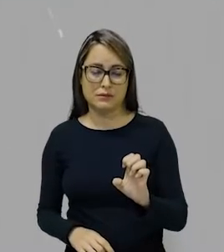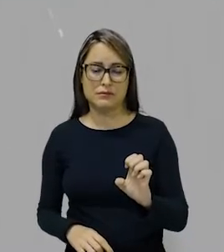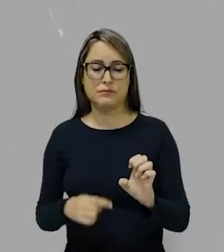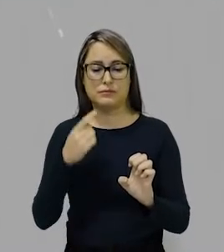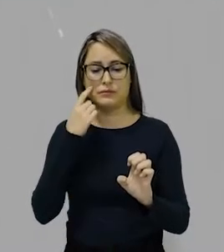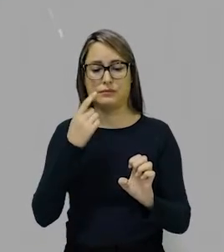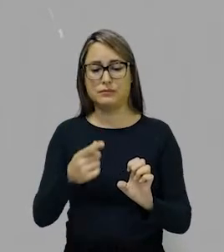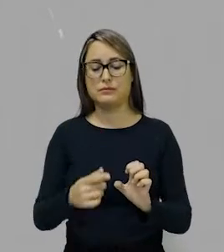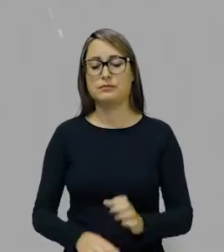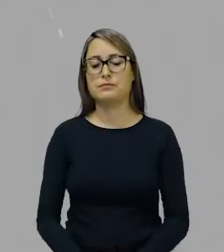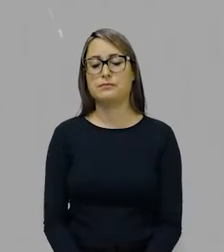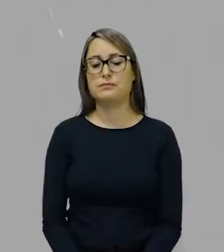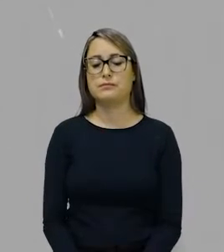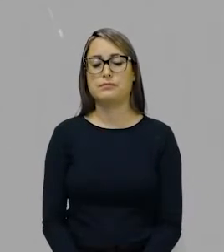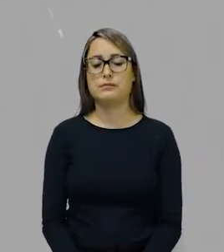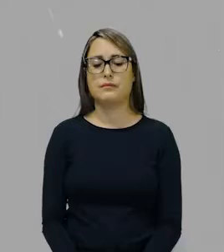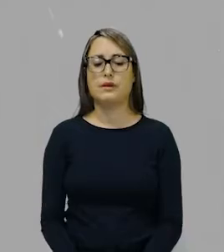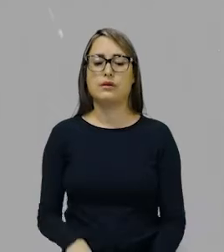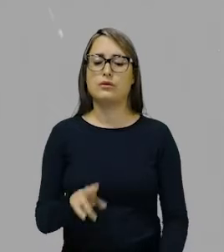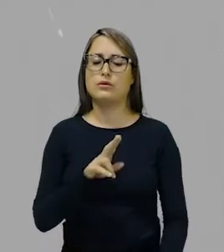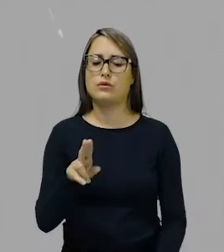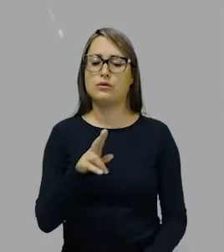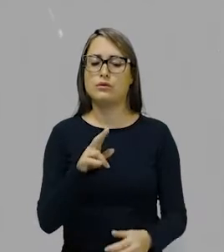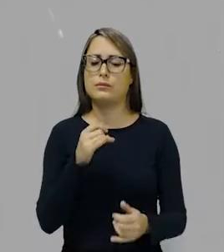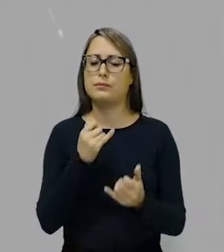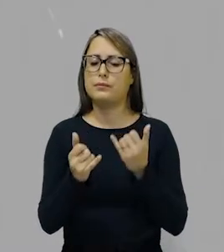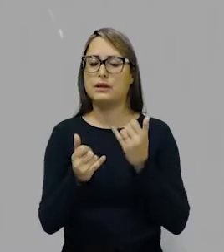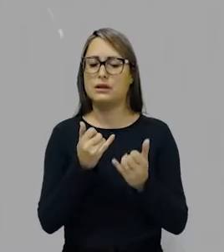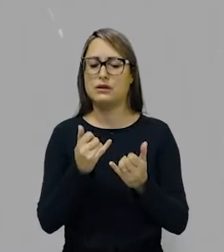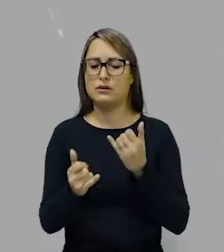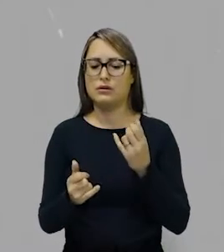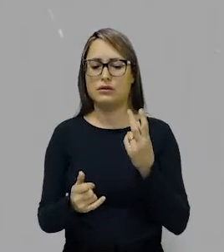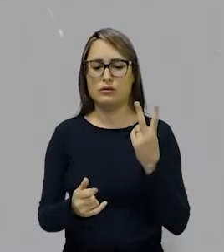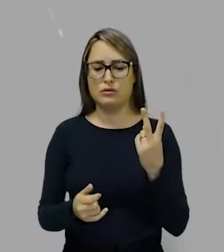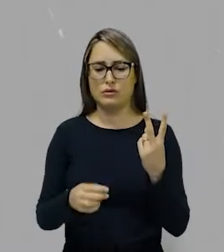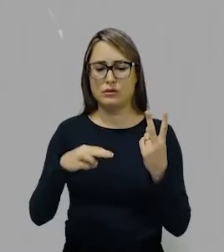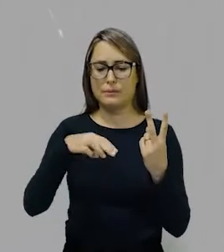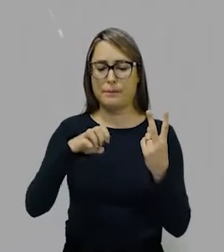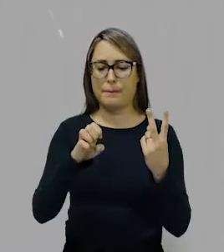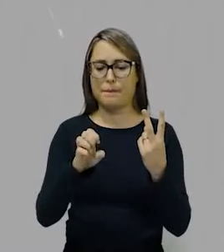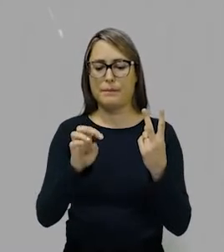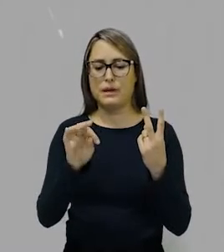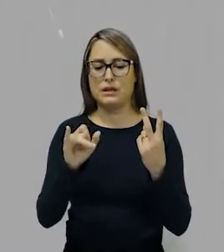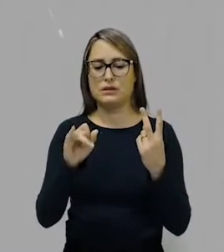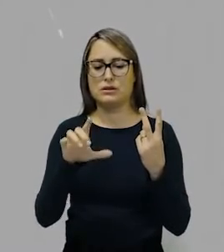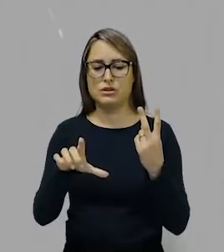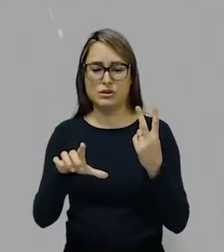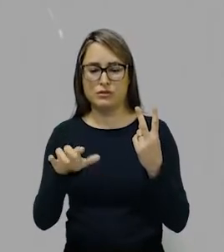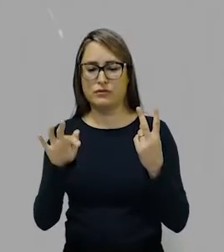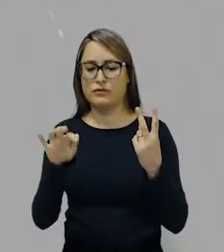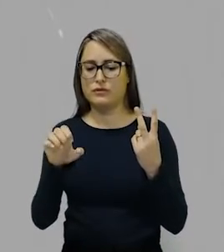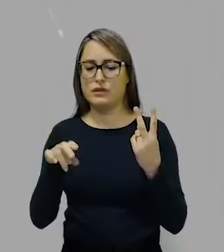substância com um nome parecido com esse 2-metilfenol. Letra D,